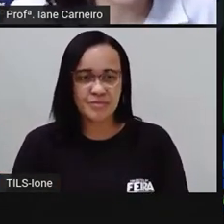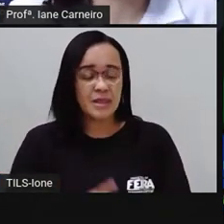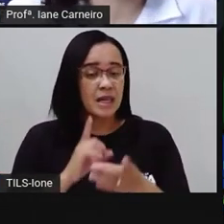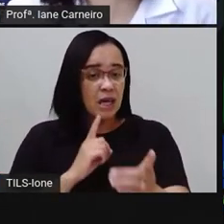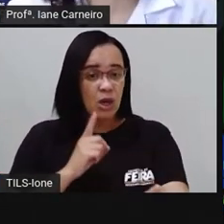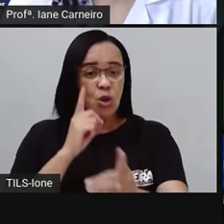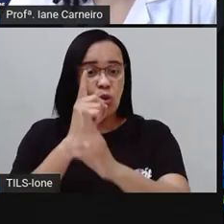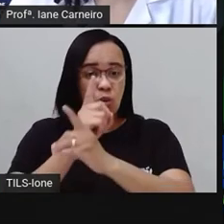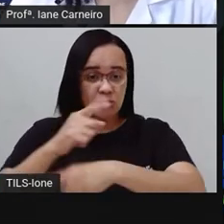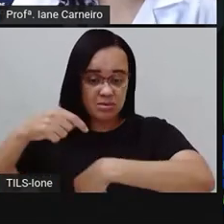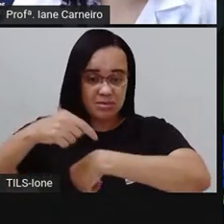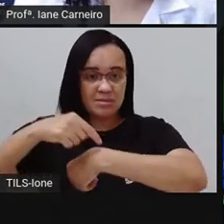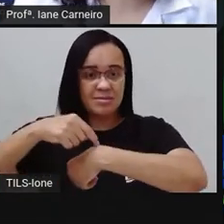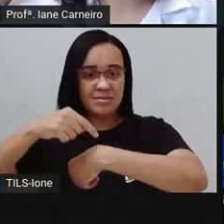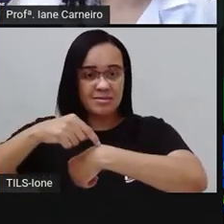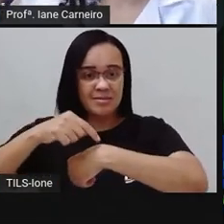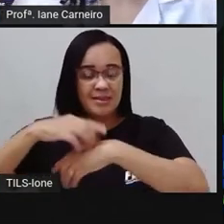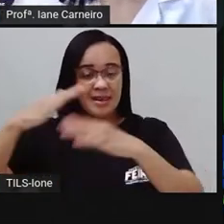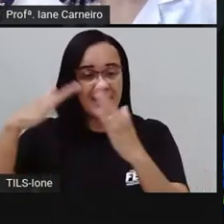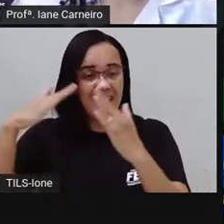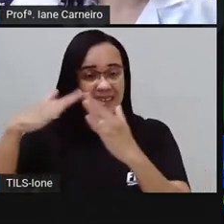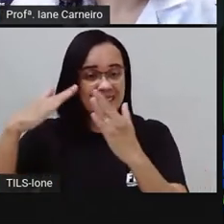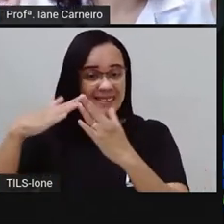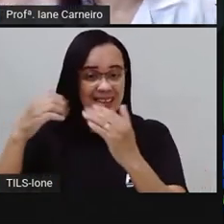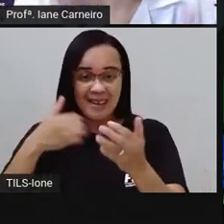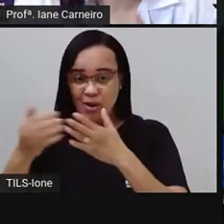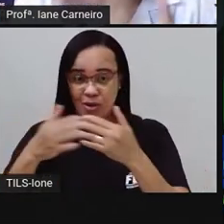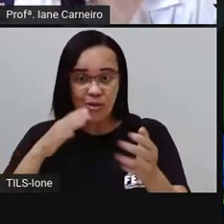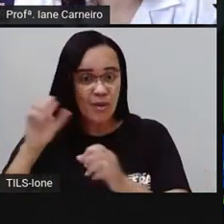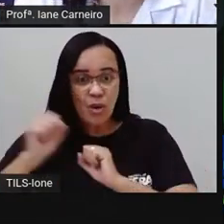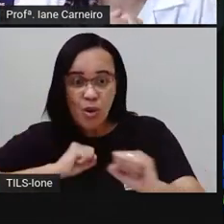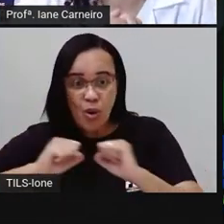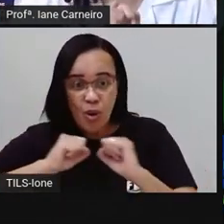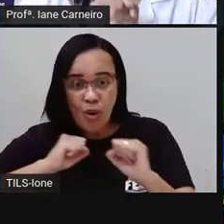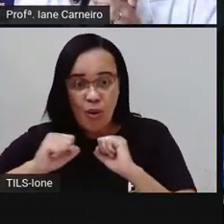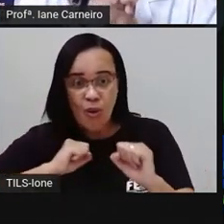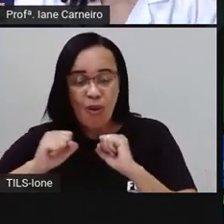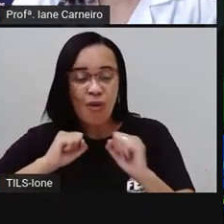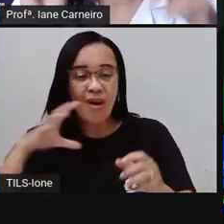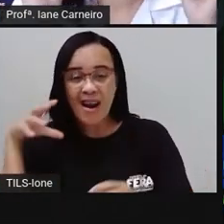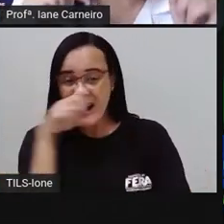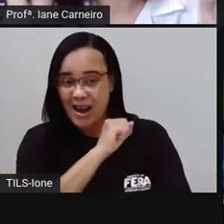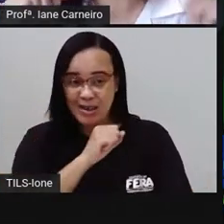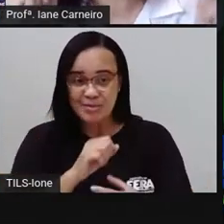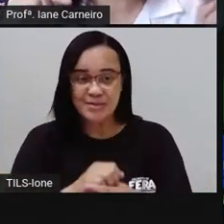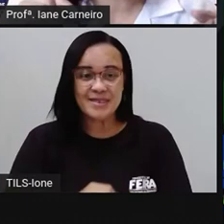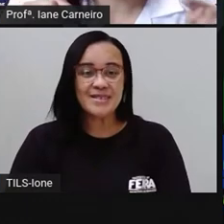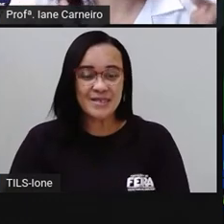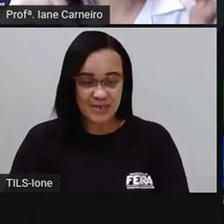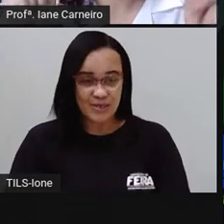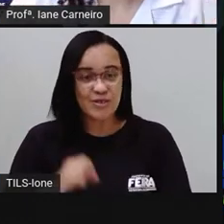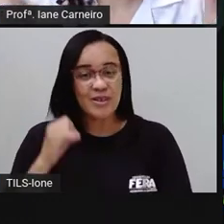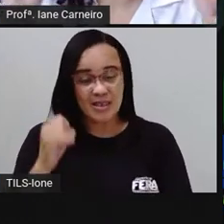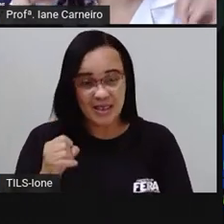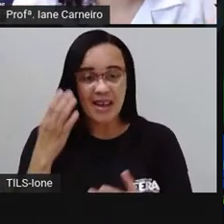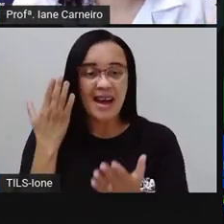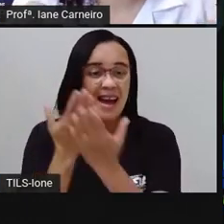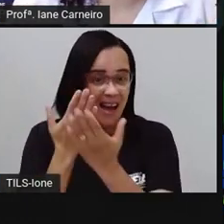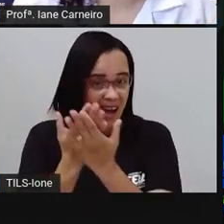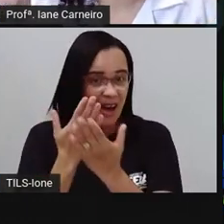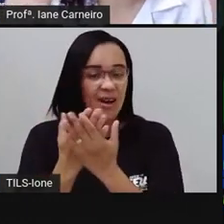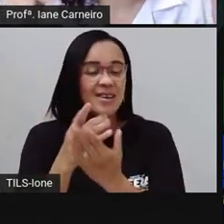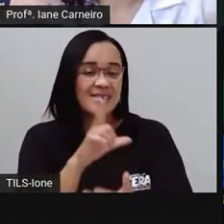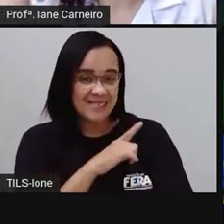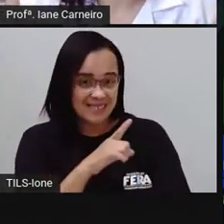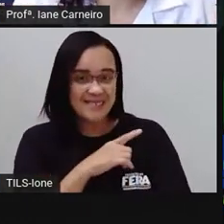um relógio. Encontra um relógio aí. Corre, corre. Um relógio. Quem assistiu a minha aula sabe que no